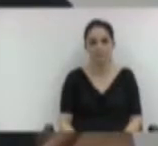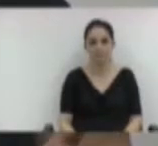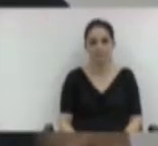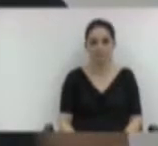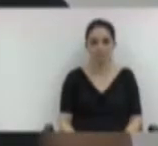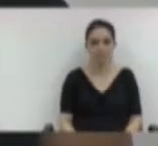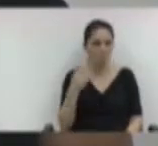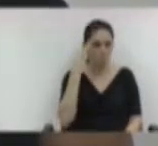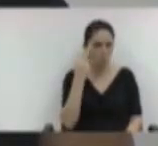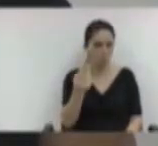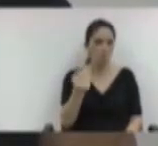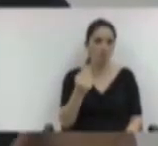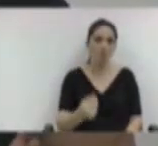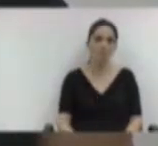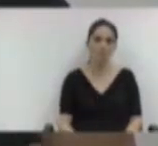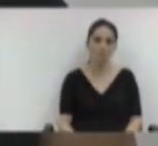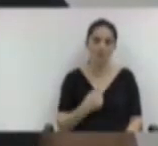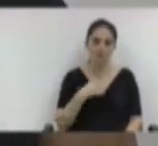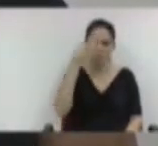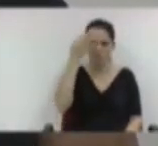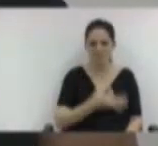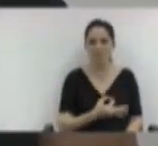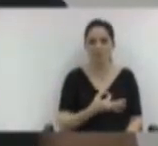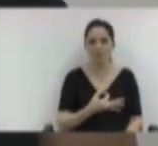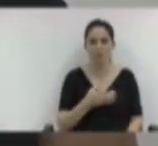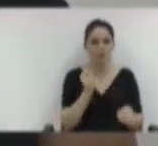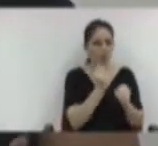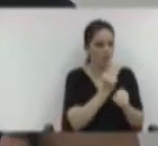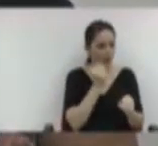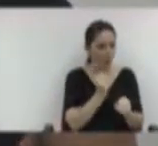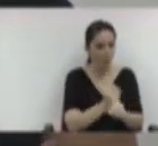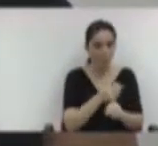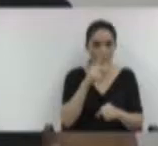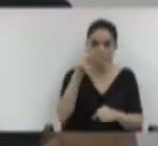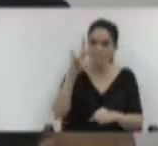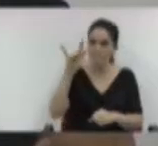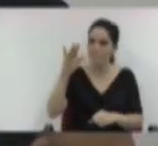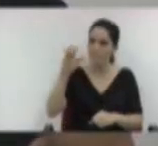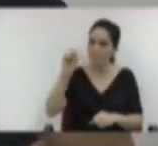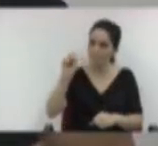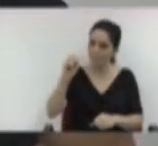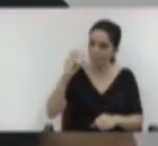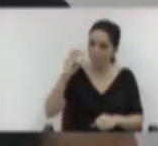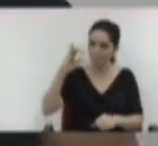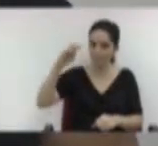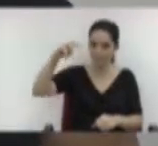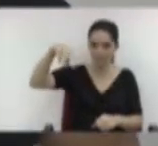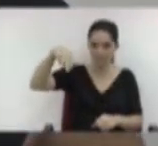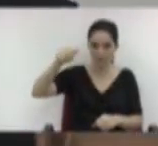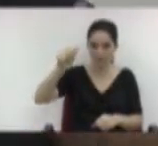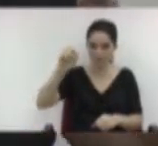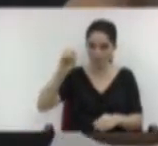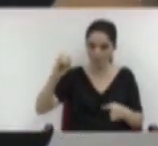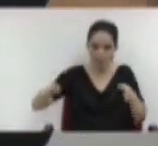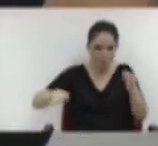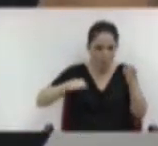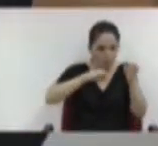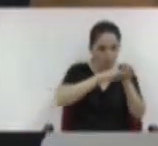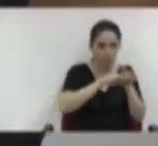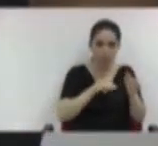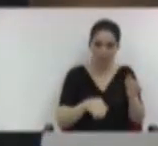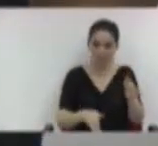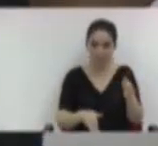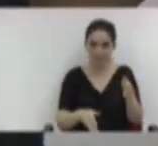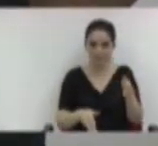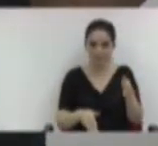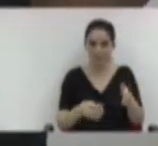incidentes. Eu tenho certeza que essa obra vai beneficiar toda a população de Limeira, porque nós pegamos